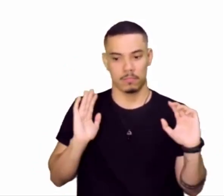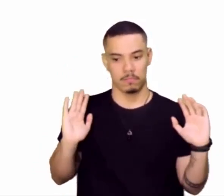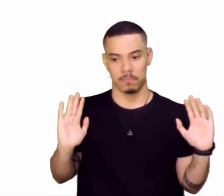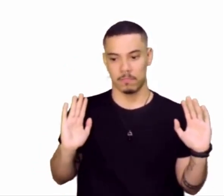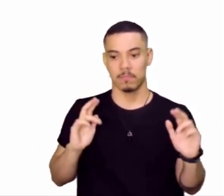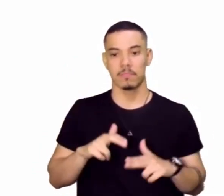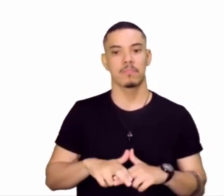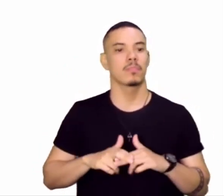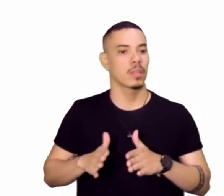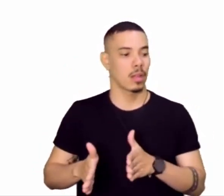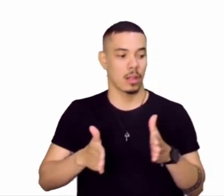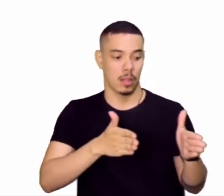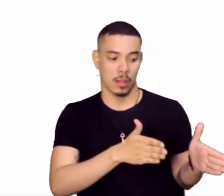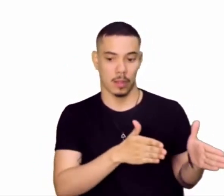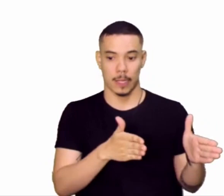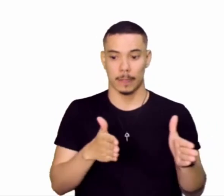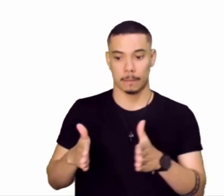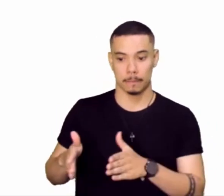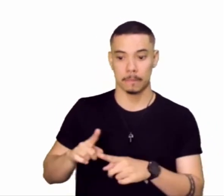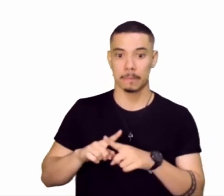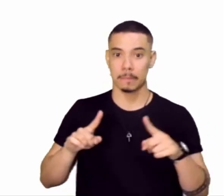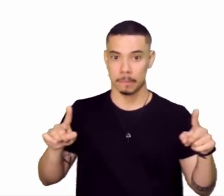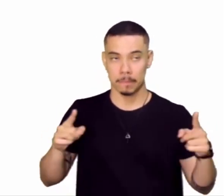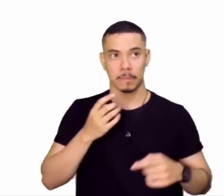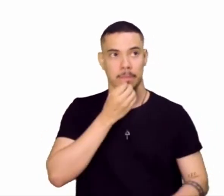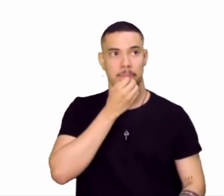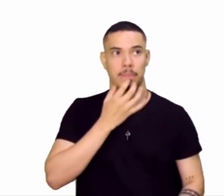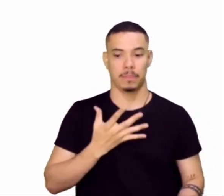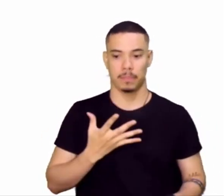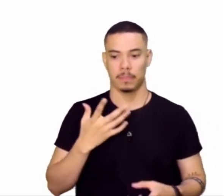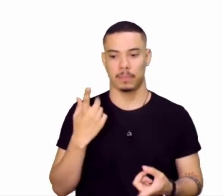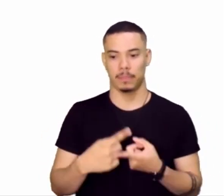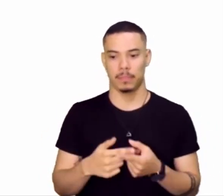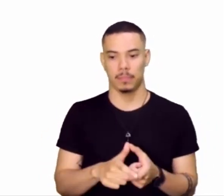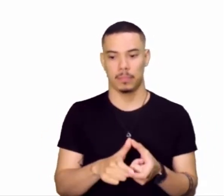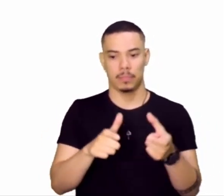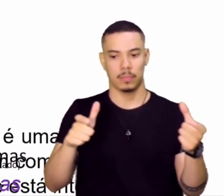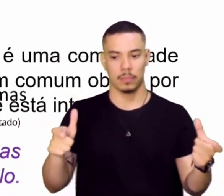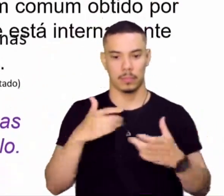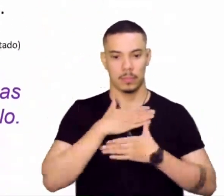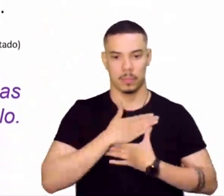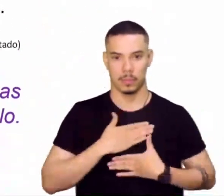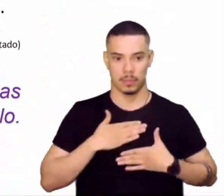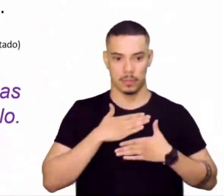o lado, né, mas é bom porque a maioria está satisfeita.